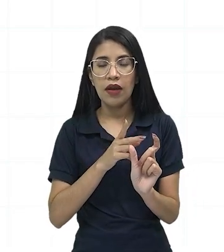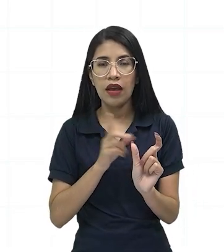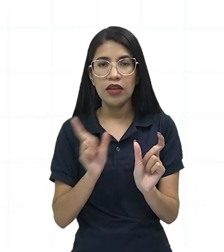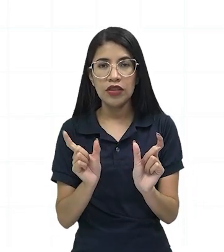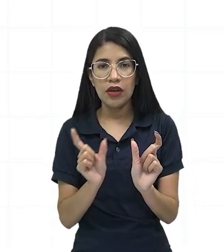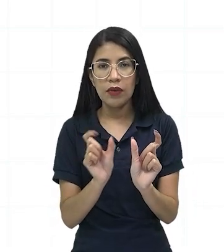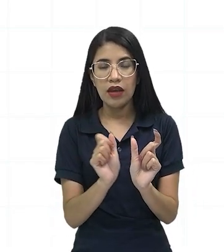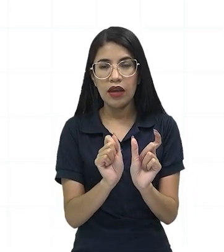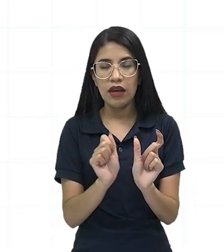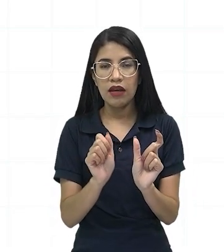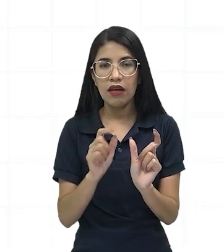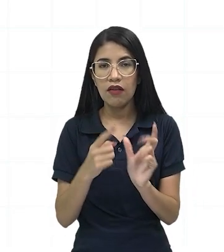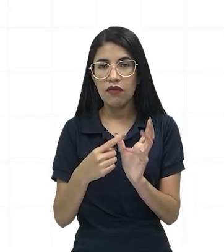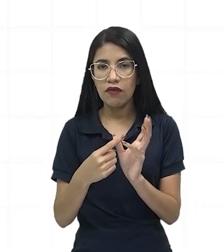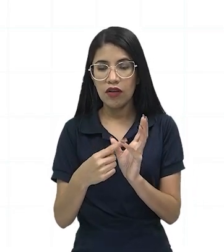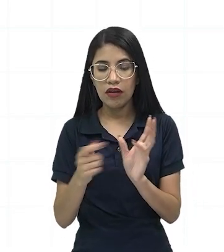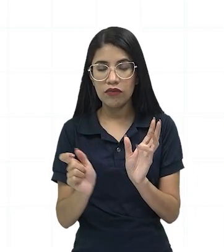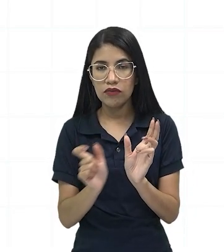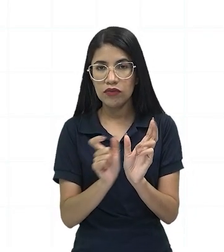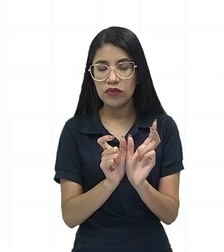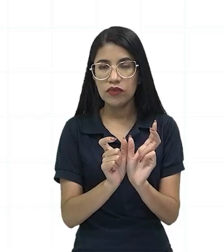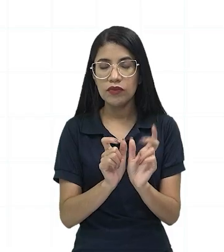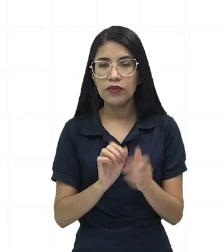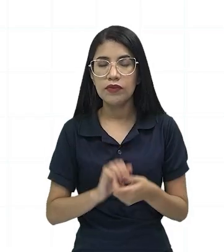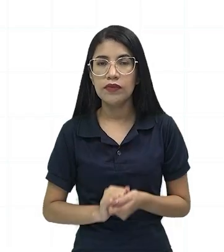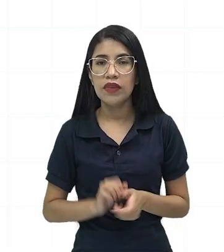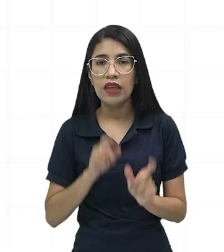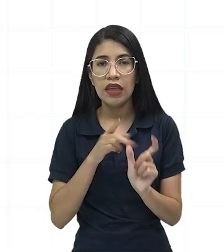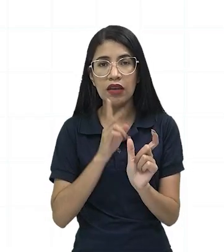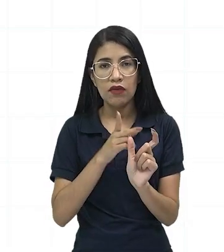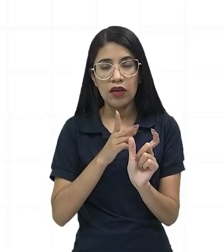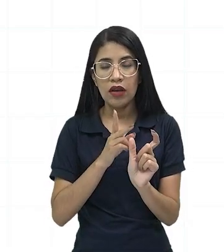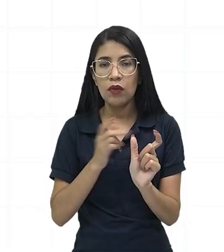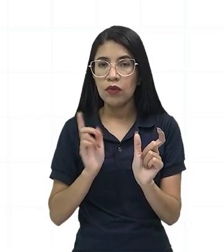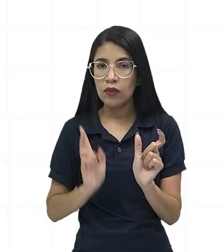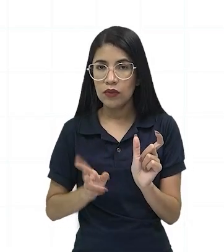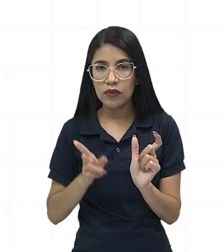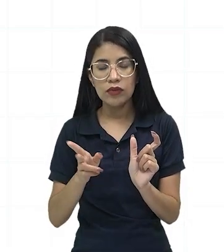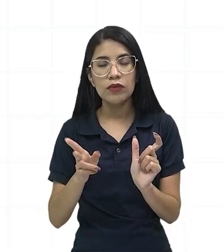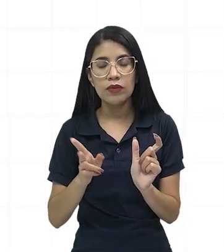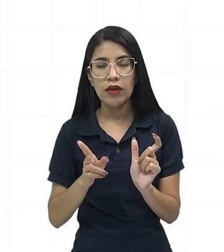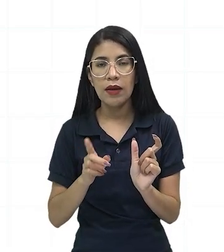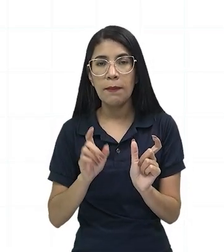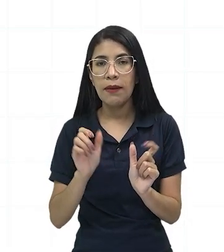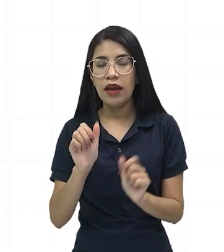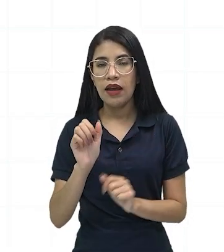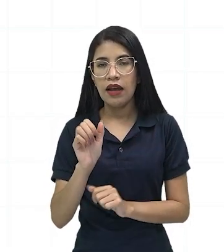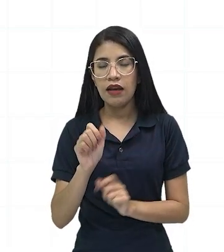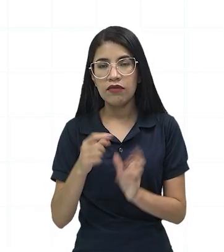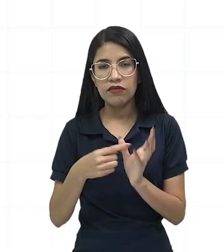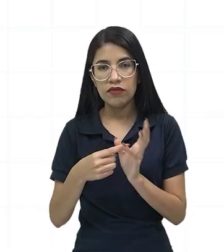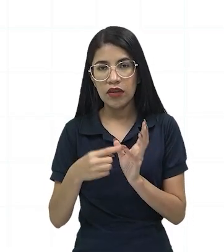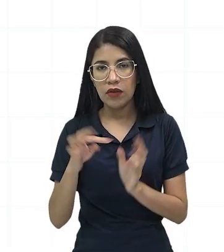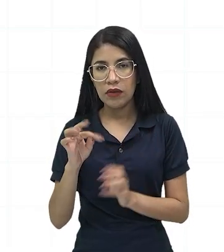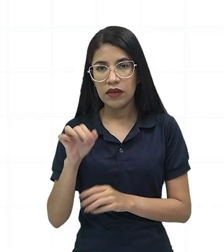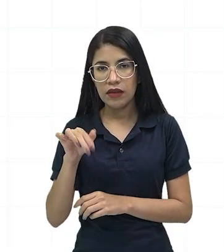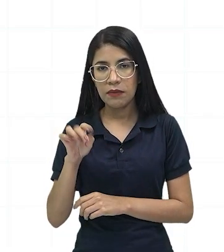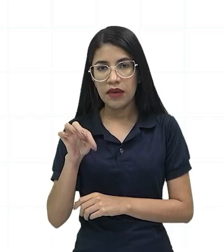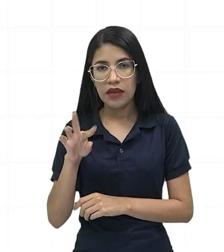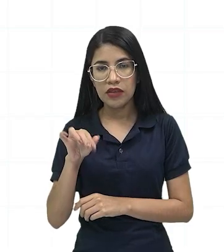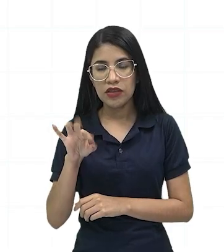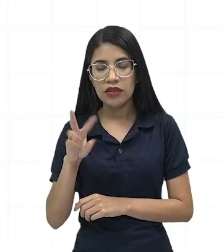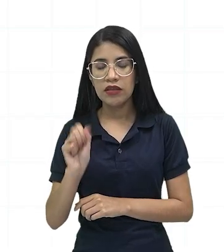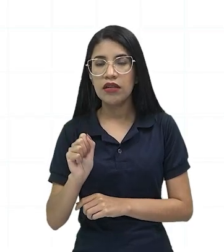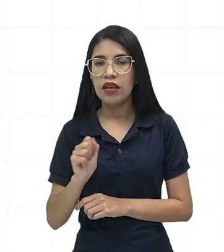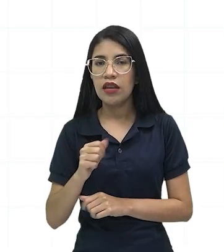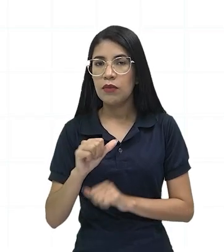Lembrando, radical, parte que não muda. Vogal temática, ela vai se unir à parte que não muda, que é o